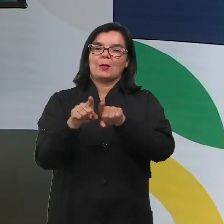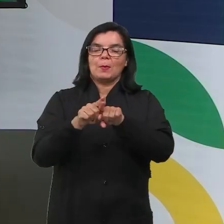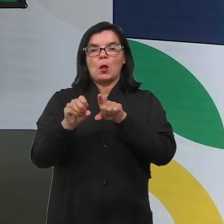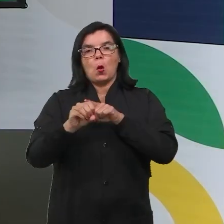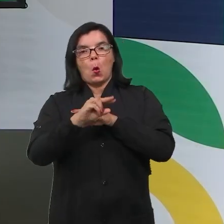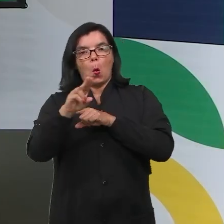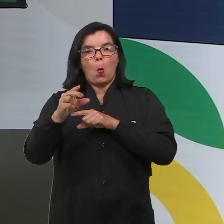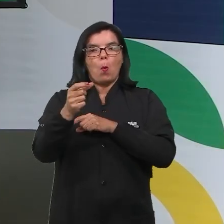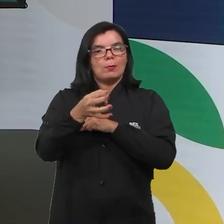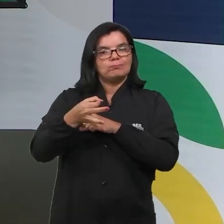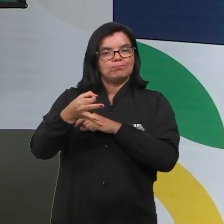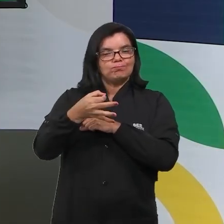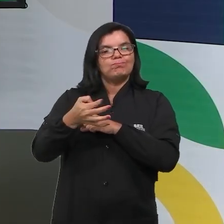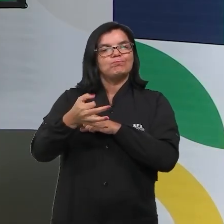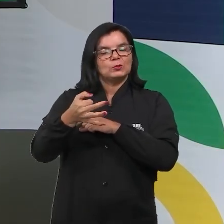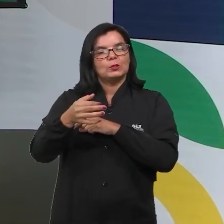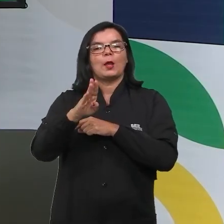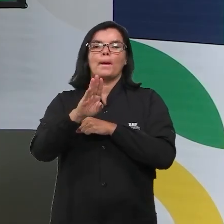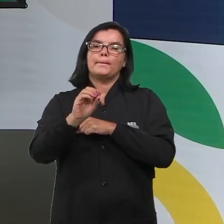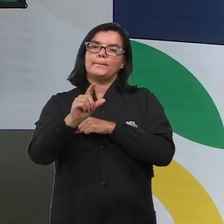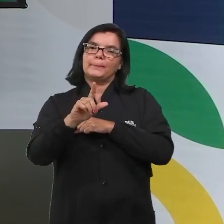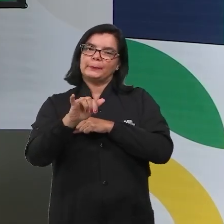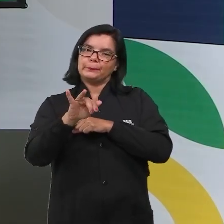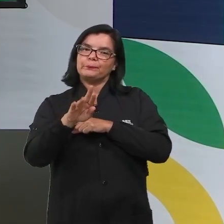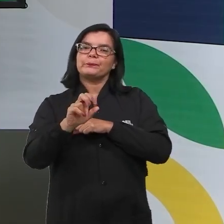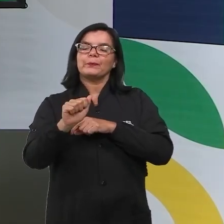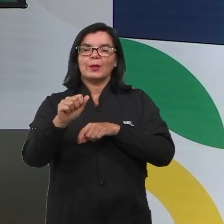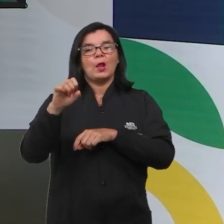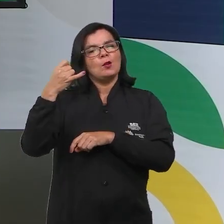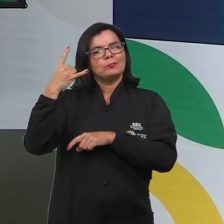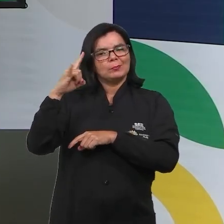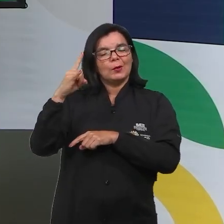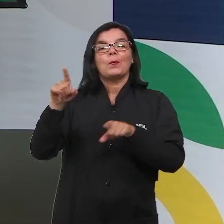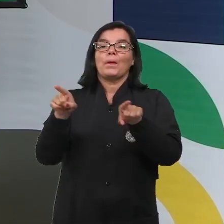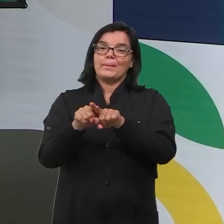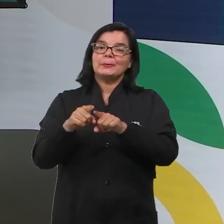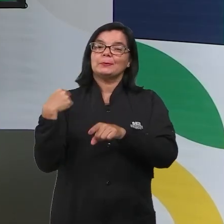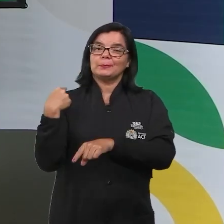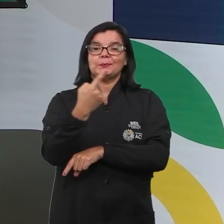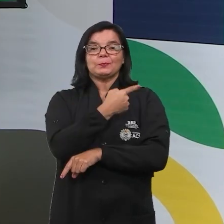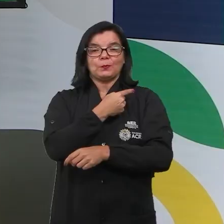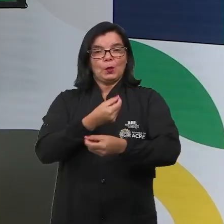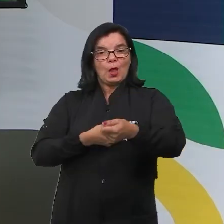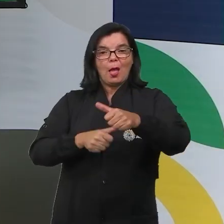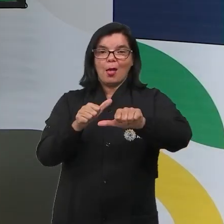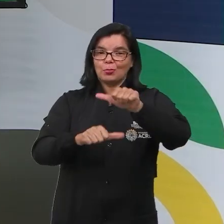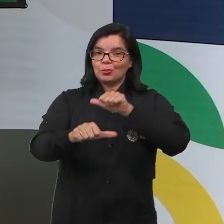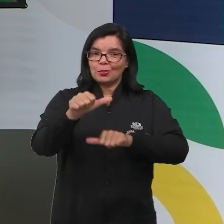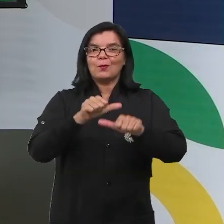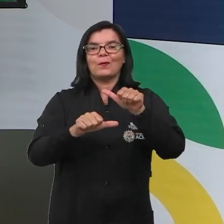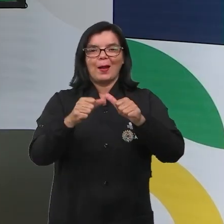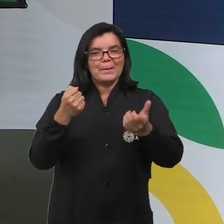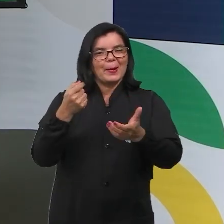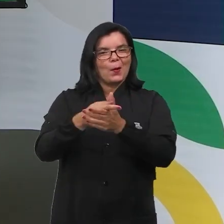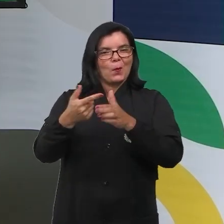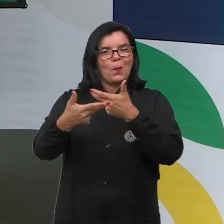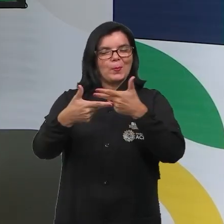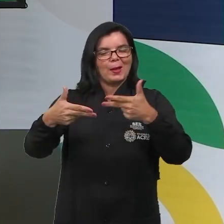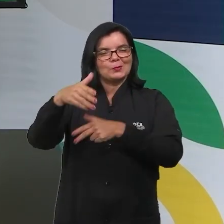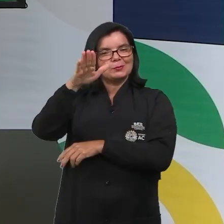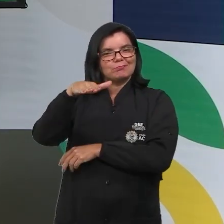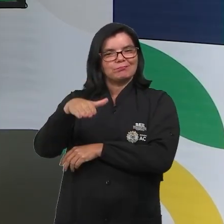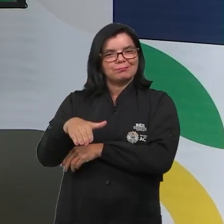da moeda local lá, que é o boliviano, muitas das vezes compensa para nós fazer a troca da moeda para comprar um pouco mais